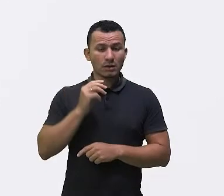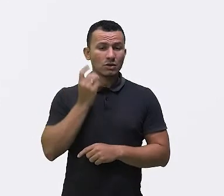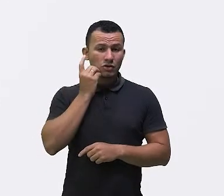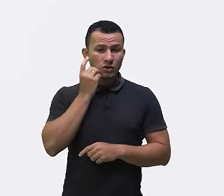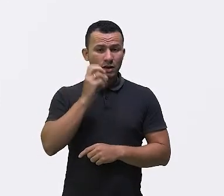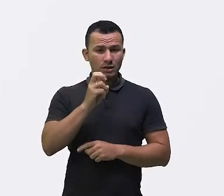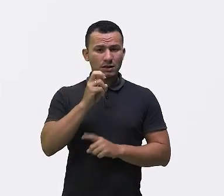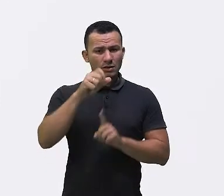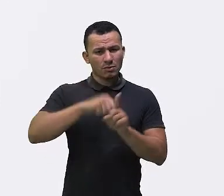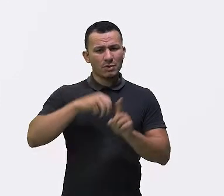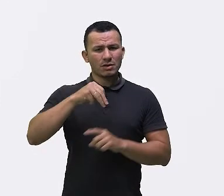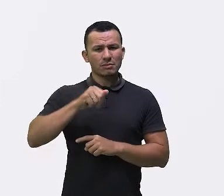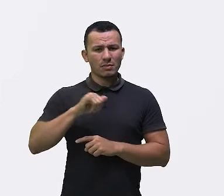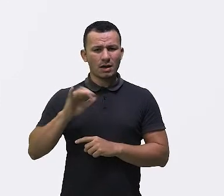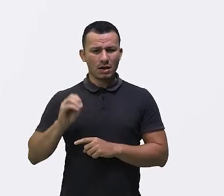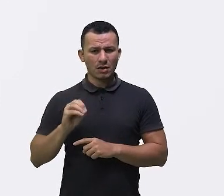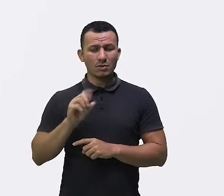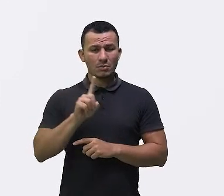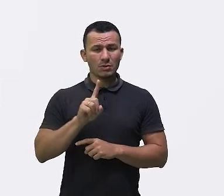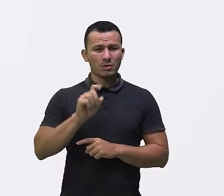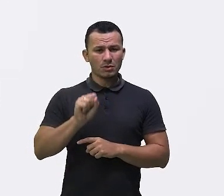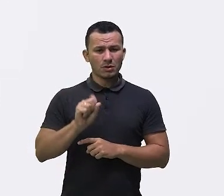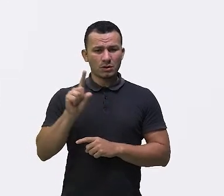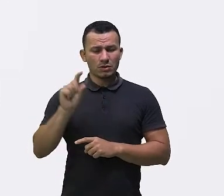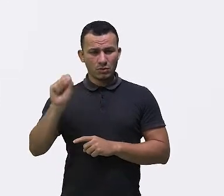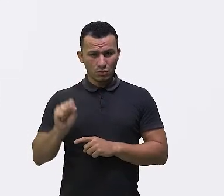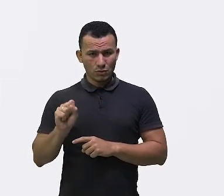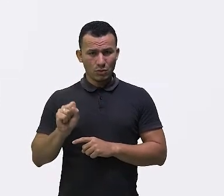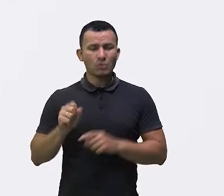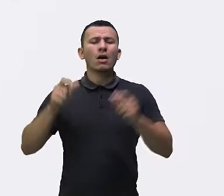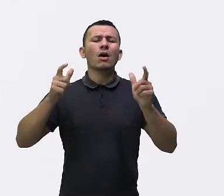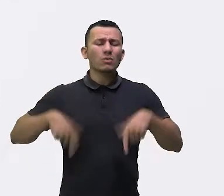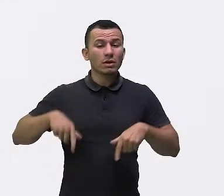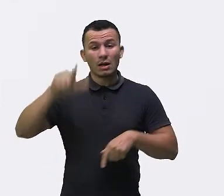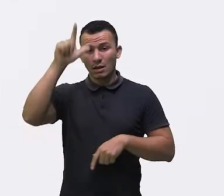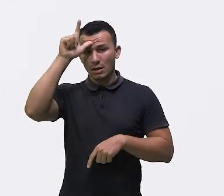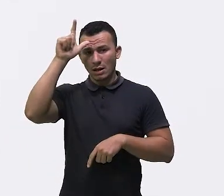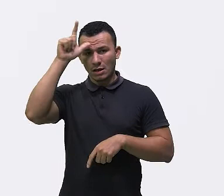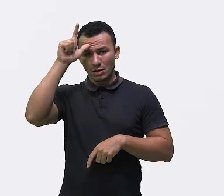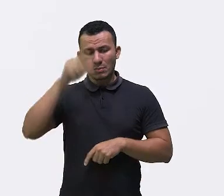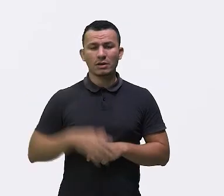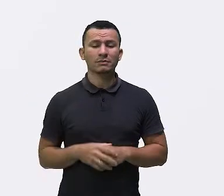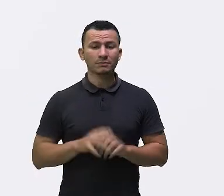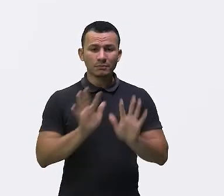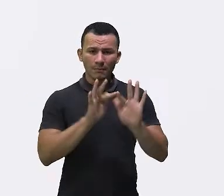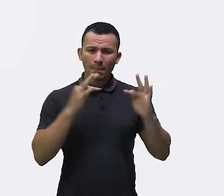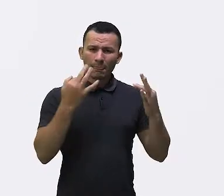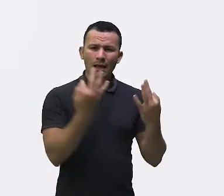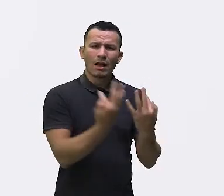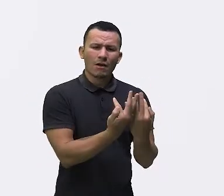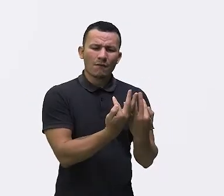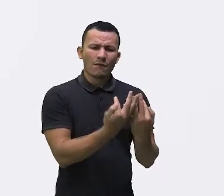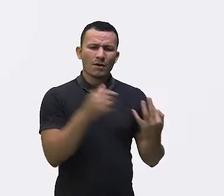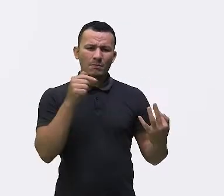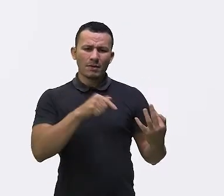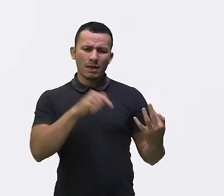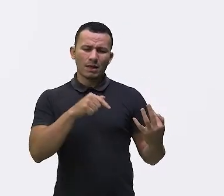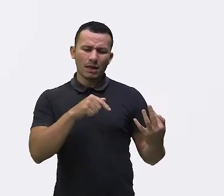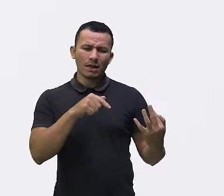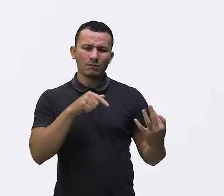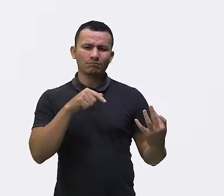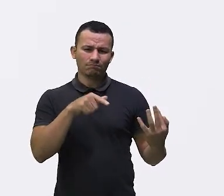de 1818, na cidade de Trèveris, na Alemanha, no meio de uma família, vamos dizer assim,